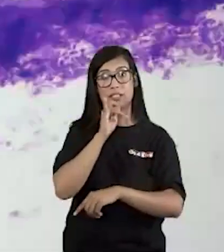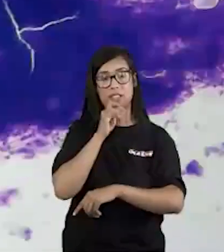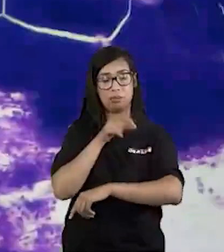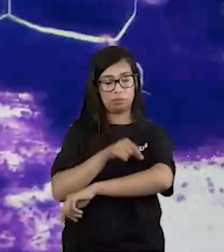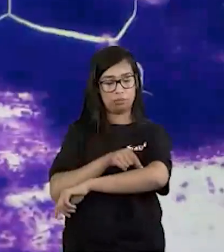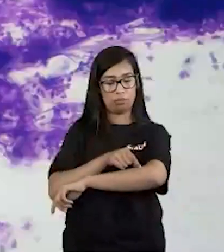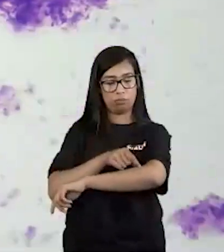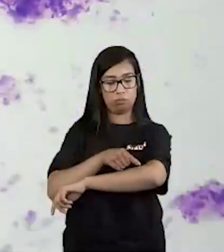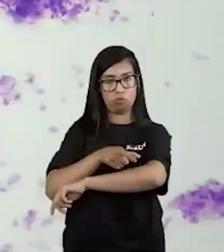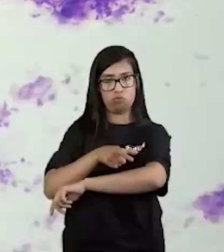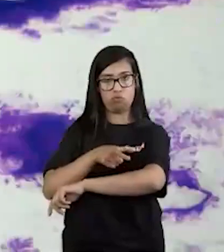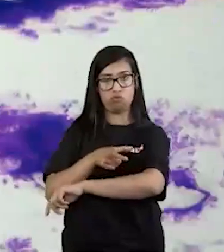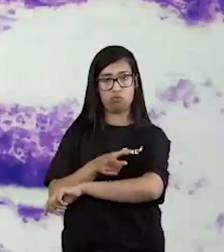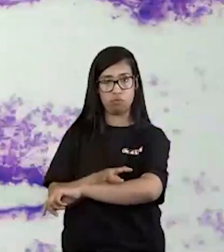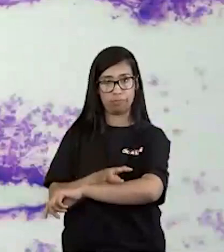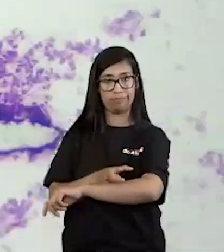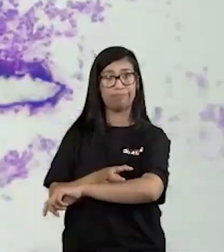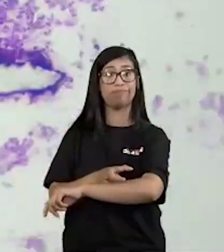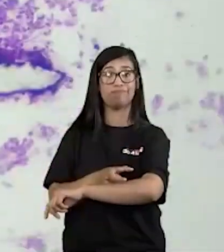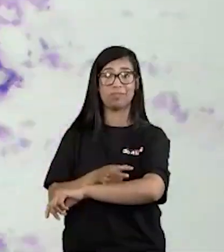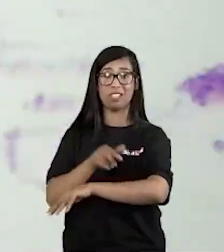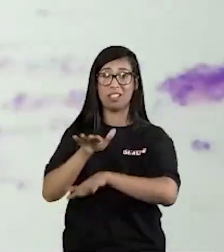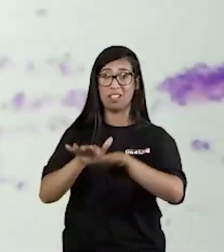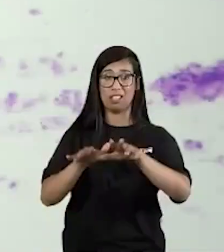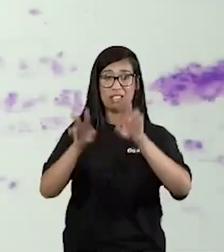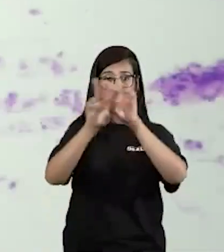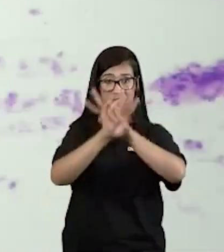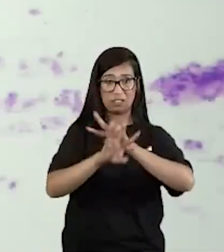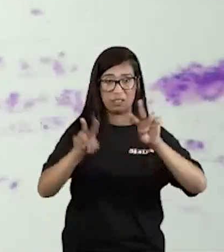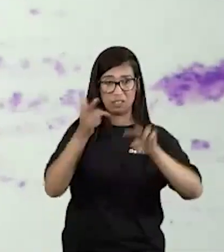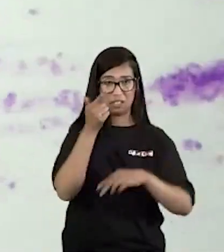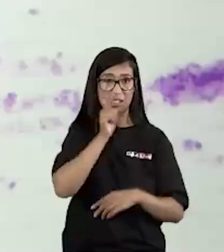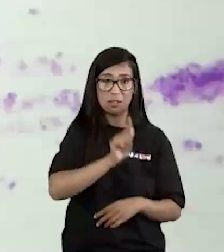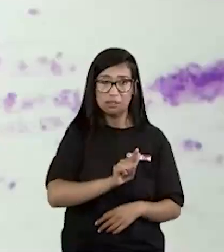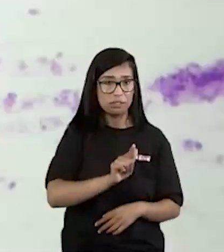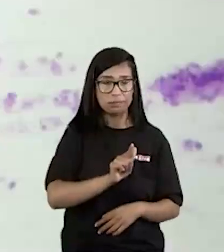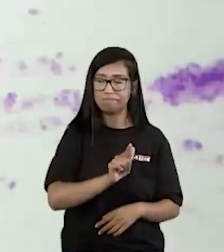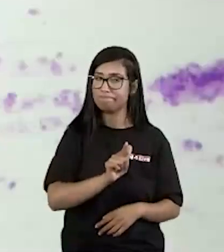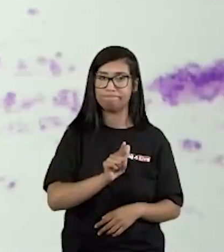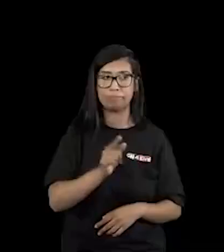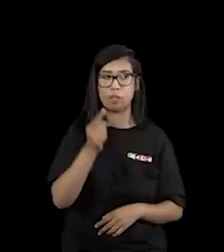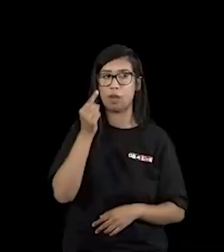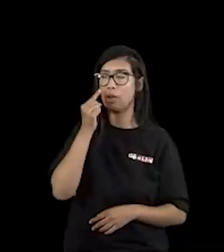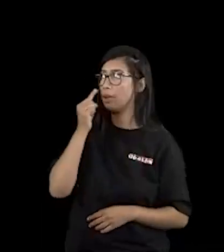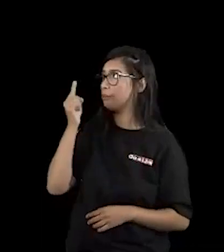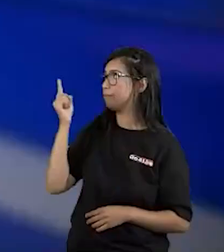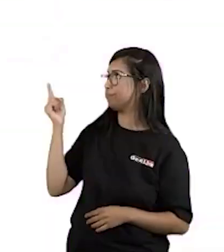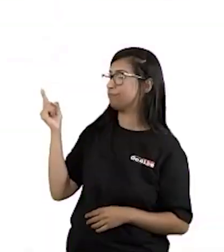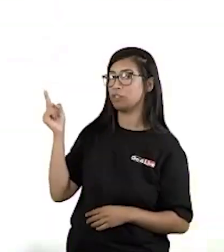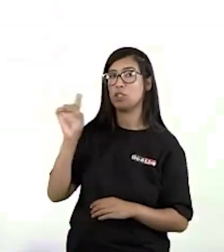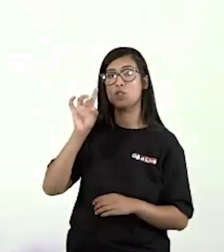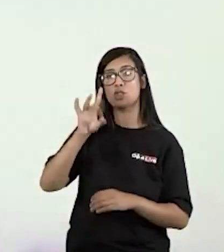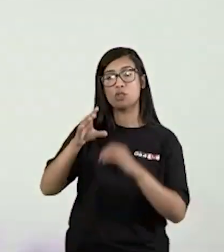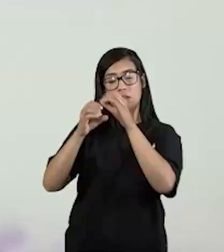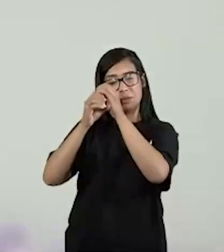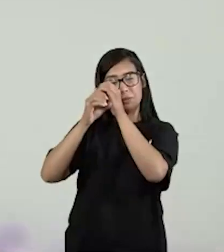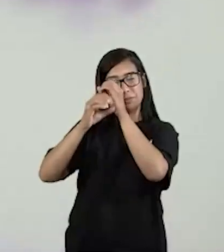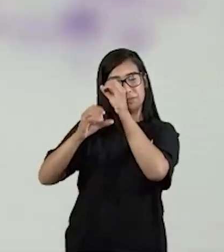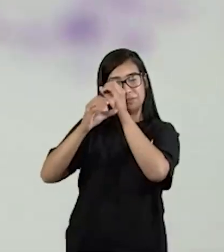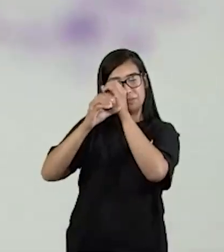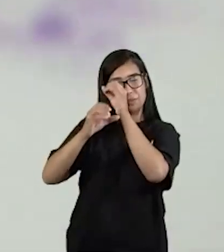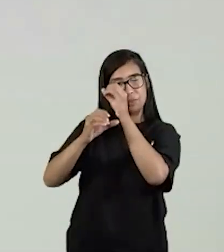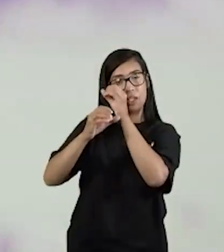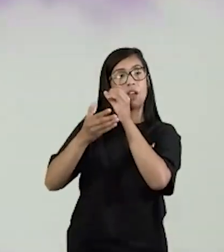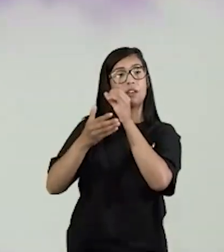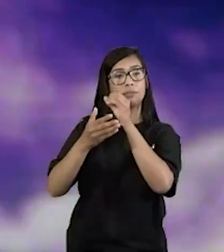aí, por vezes, a gente não consegue visualizar. Olha que bonito aqui ele. Vamos aumentar aqui um pouco. A